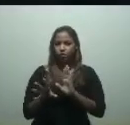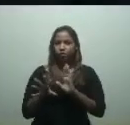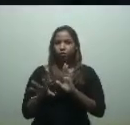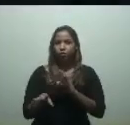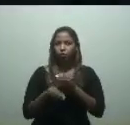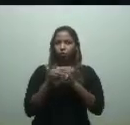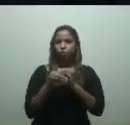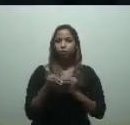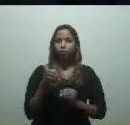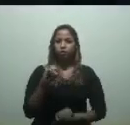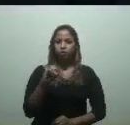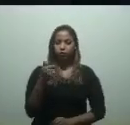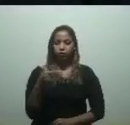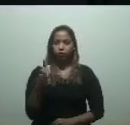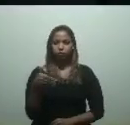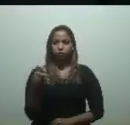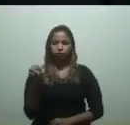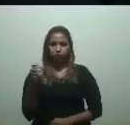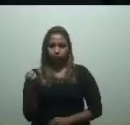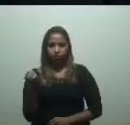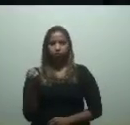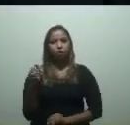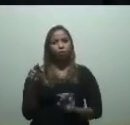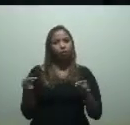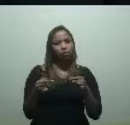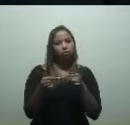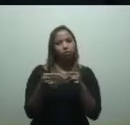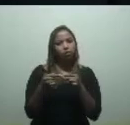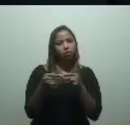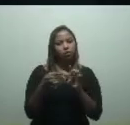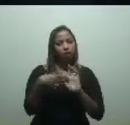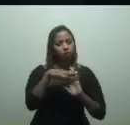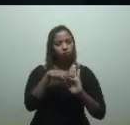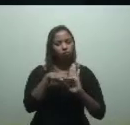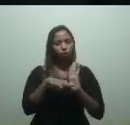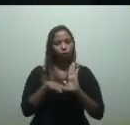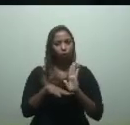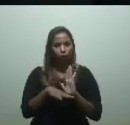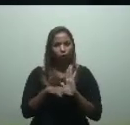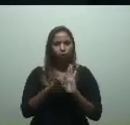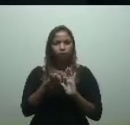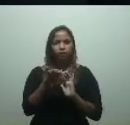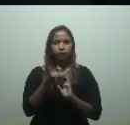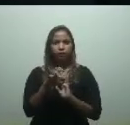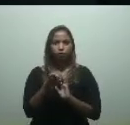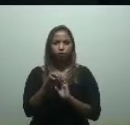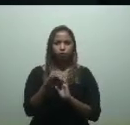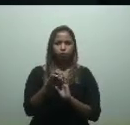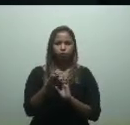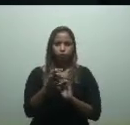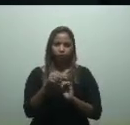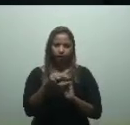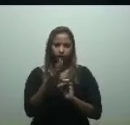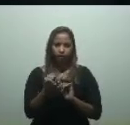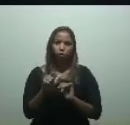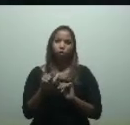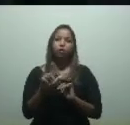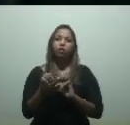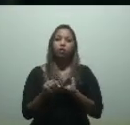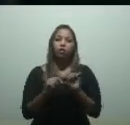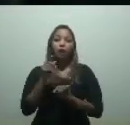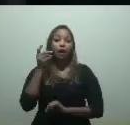número 02-2020, estando adequado, portanto, às normas infraconstitucionais. Cátia Carvalho de